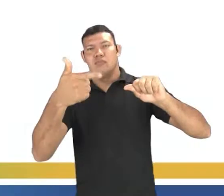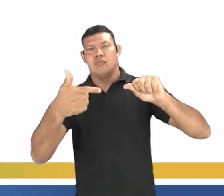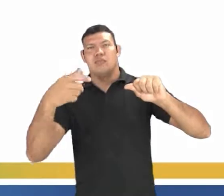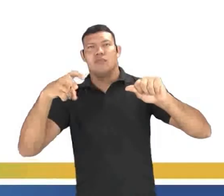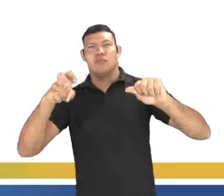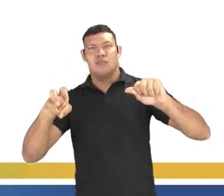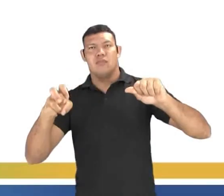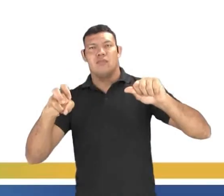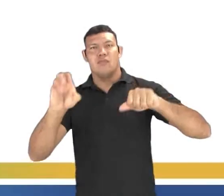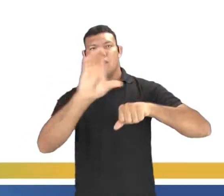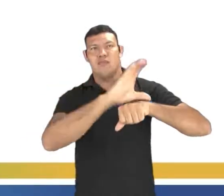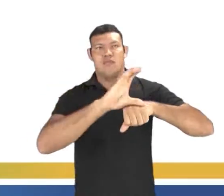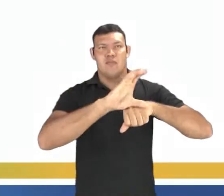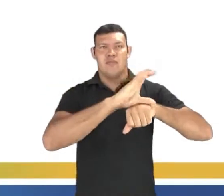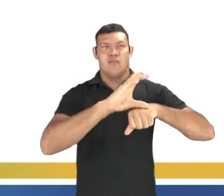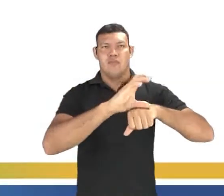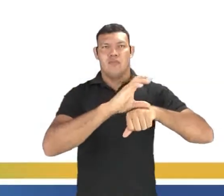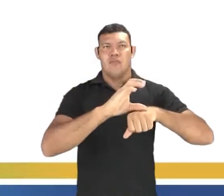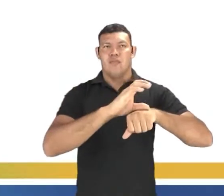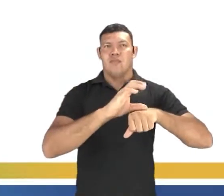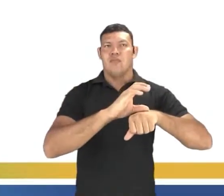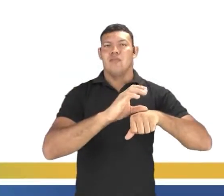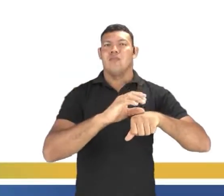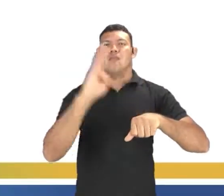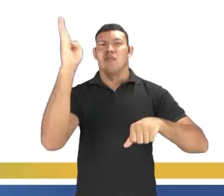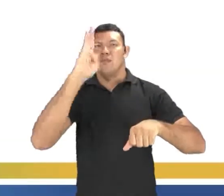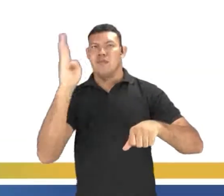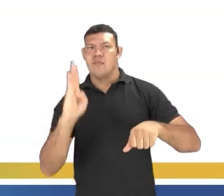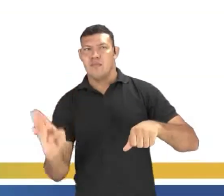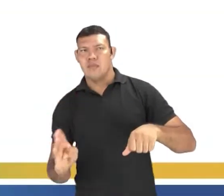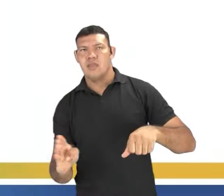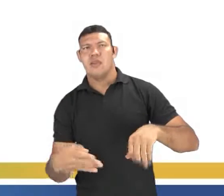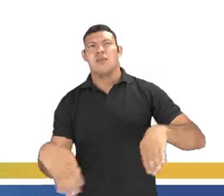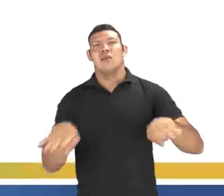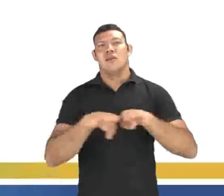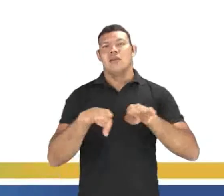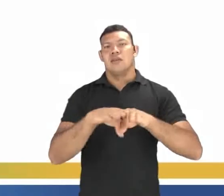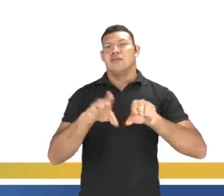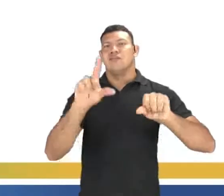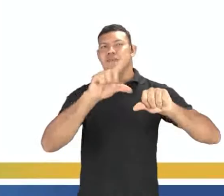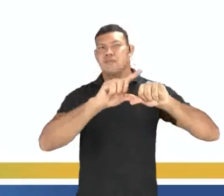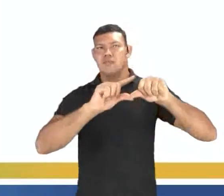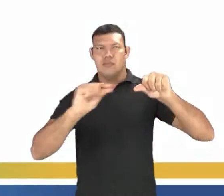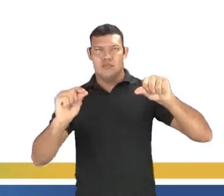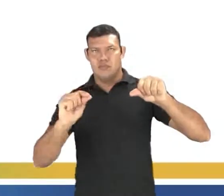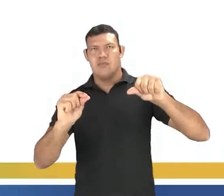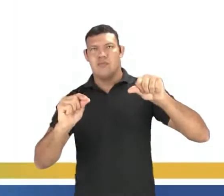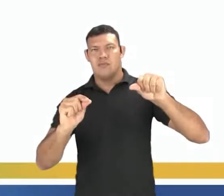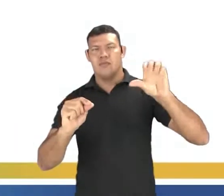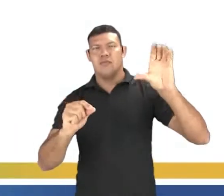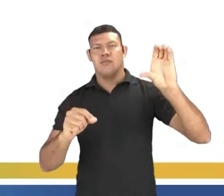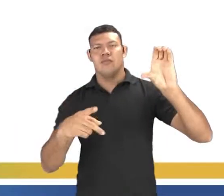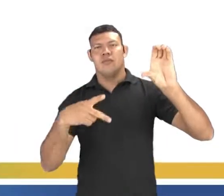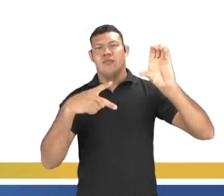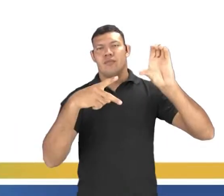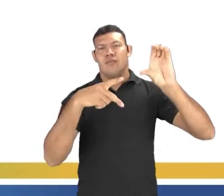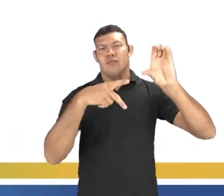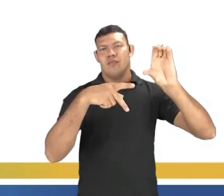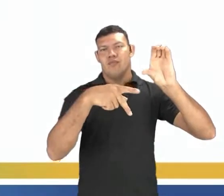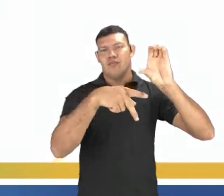artigo 250 do Código Penal, aonde eu tenho uma DL, né, que é o